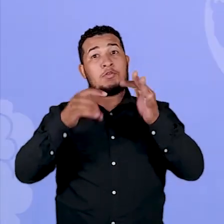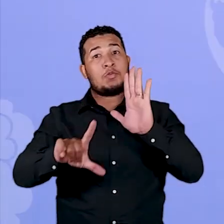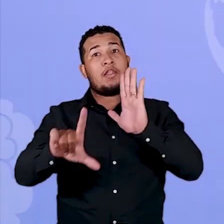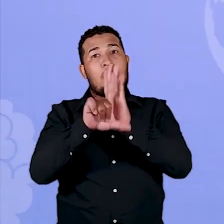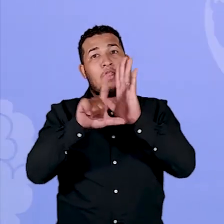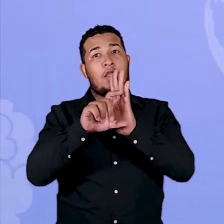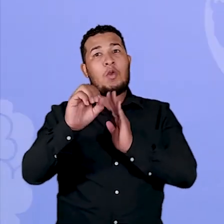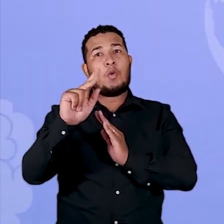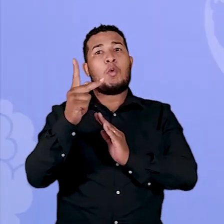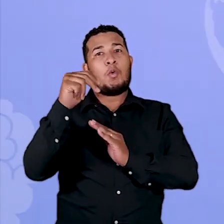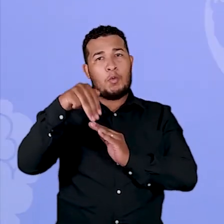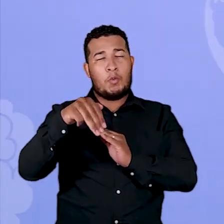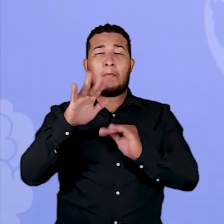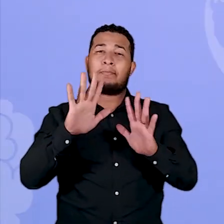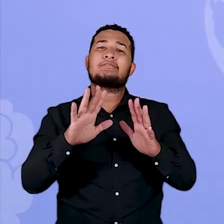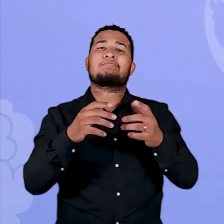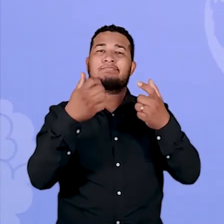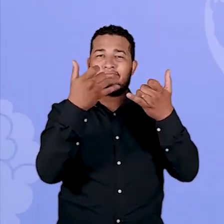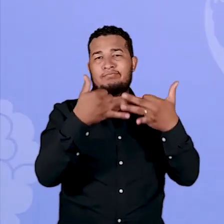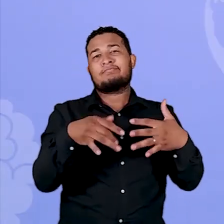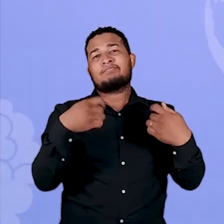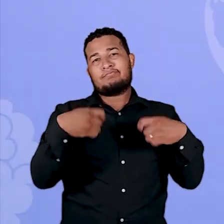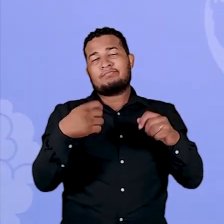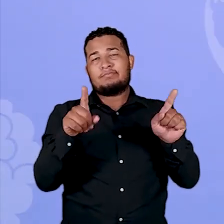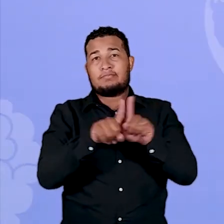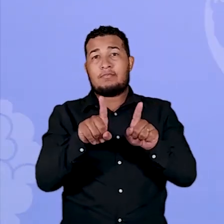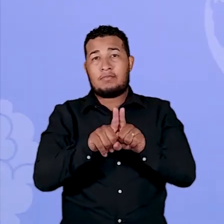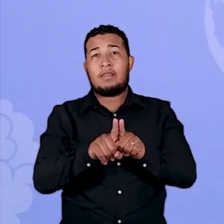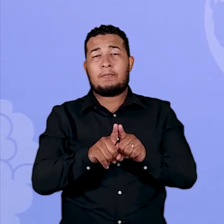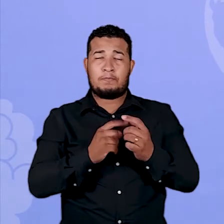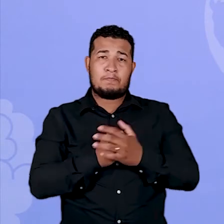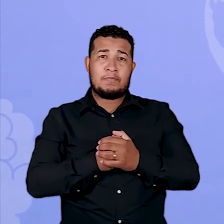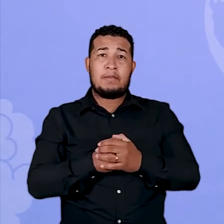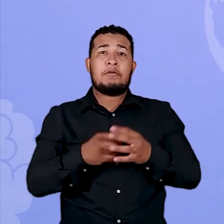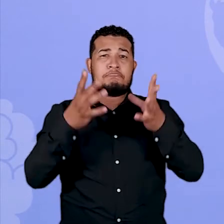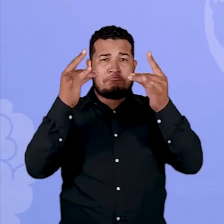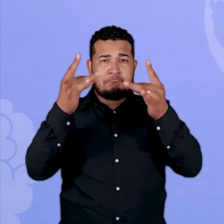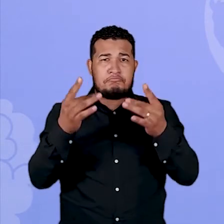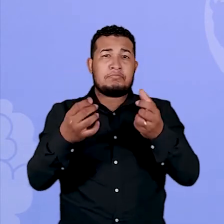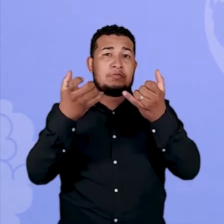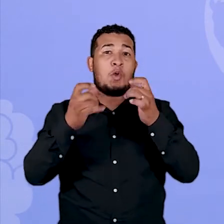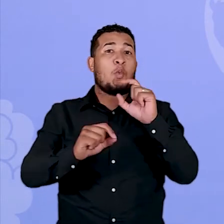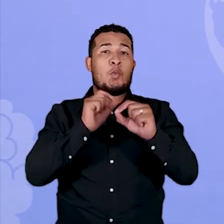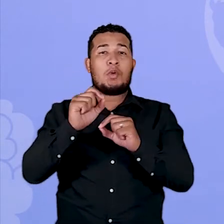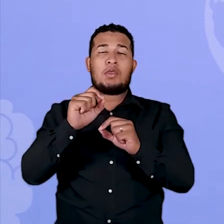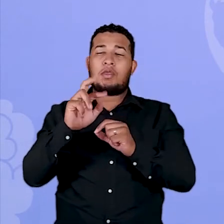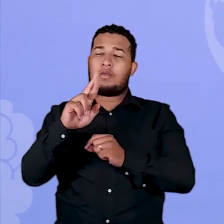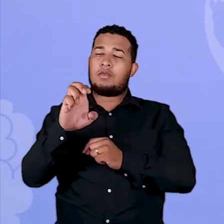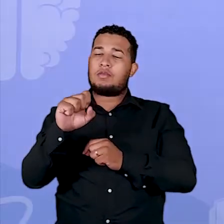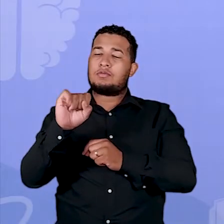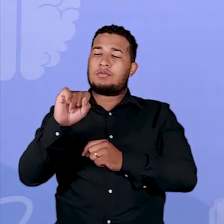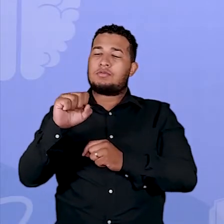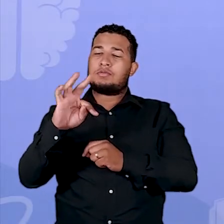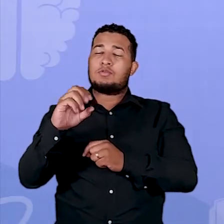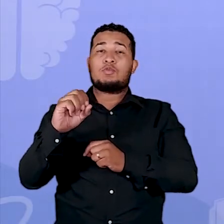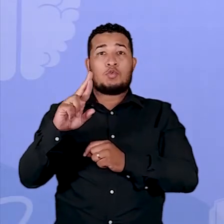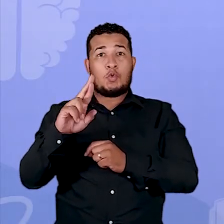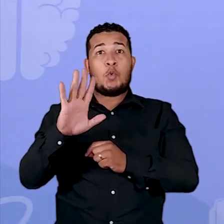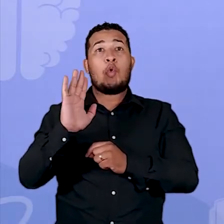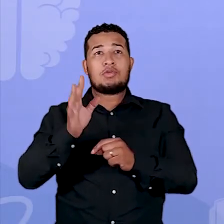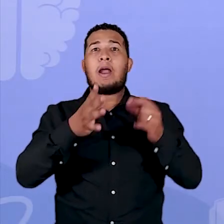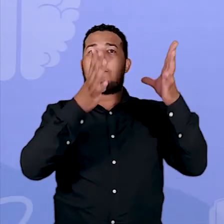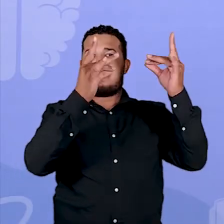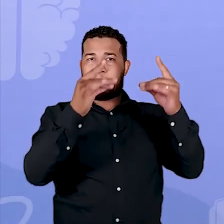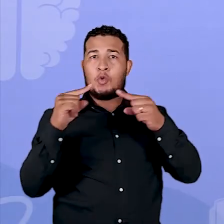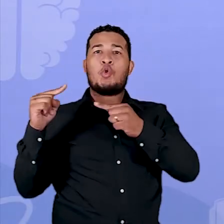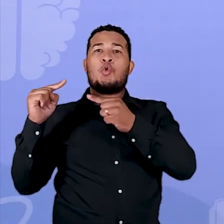Ohm, mas a gente vai precisar falar de resistor na lei de Ohm. Então, só para não deixar passar em branco, a gente definiu aí o que é um resistor. E após isso, agora, a